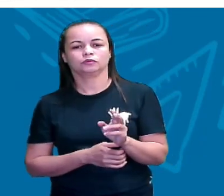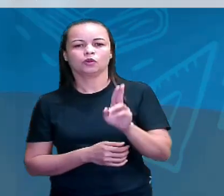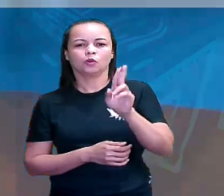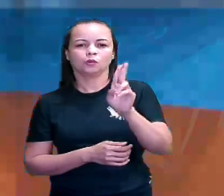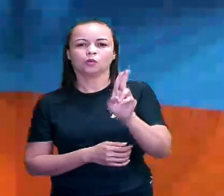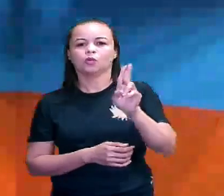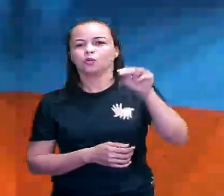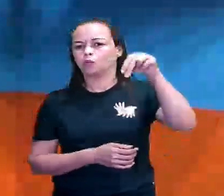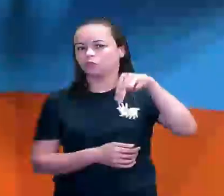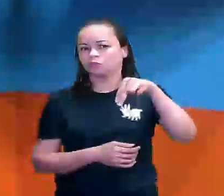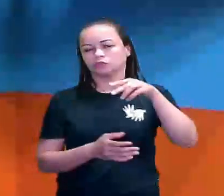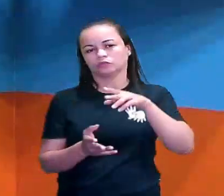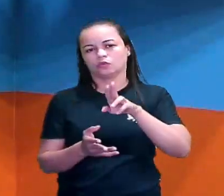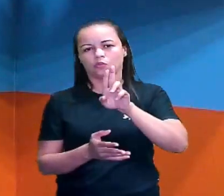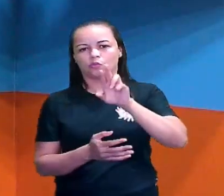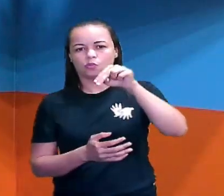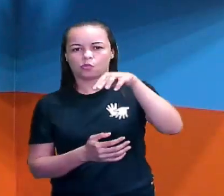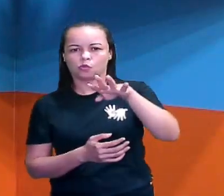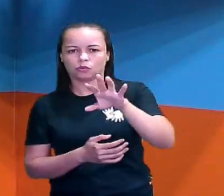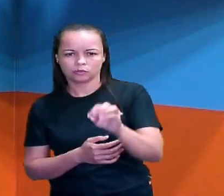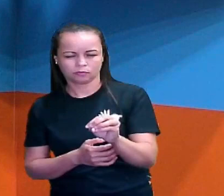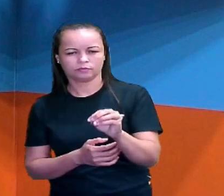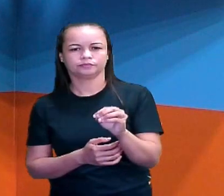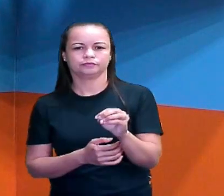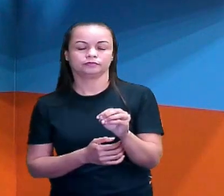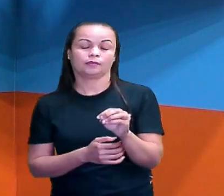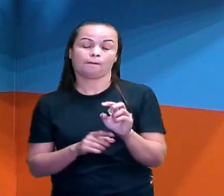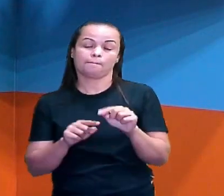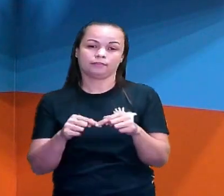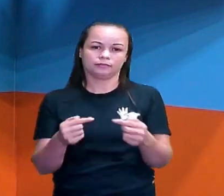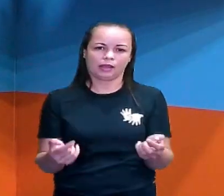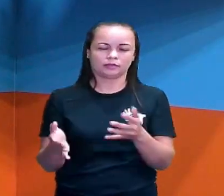certo? Mas, de acordo com como ele estiver